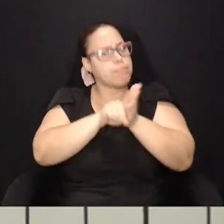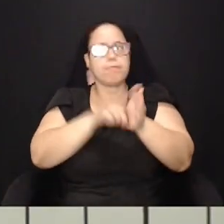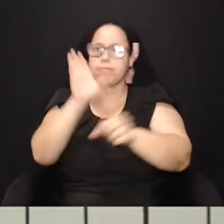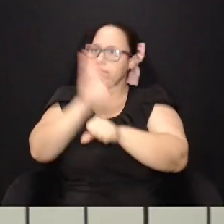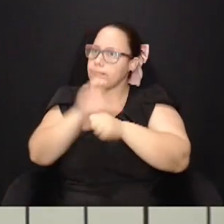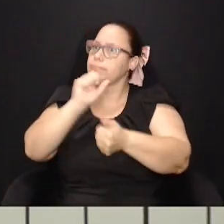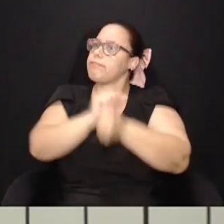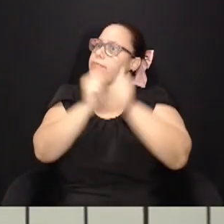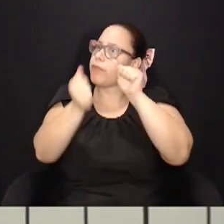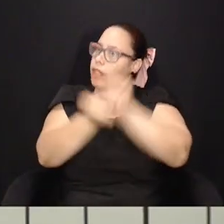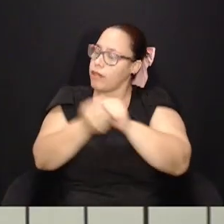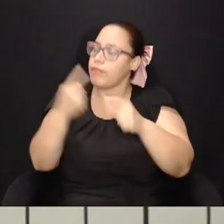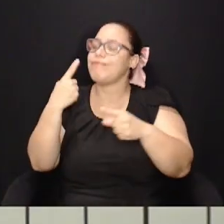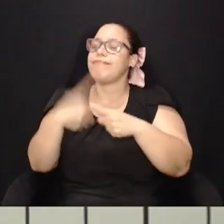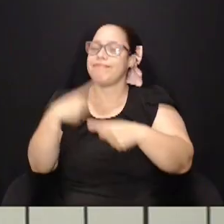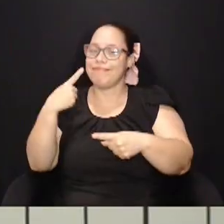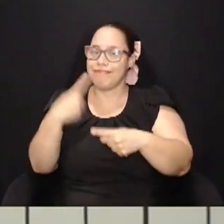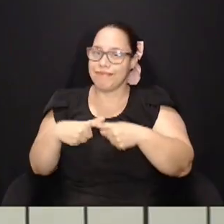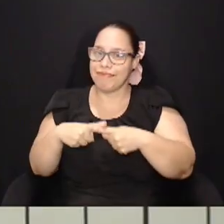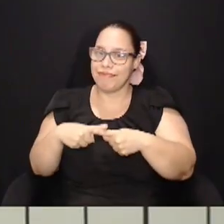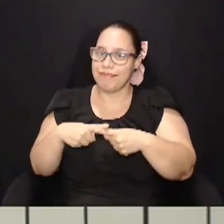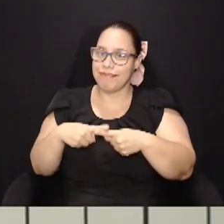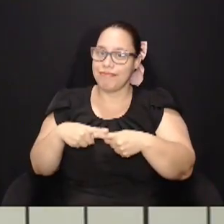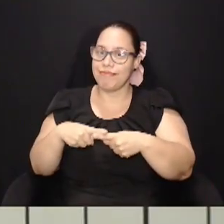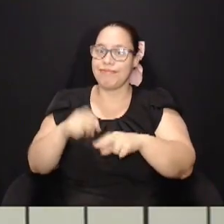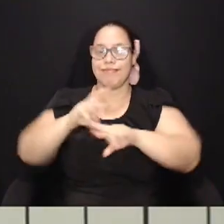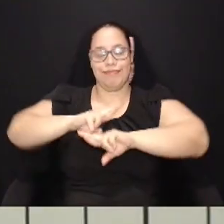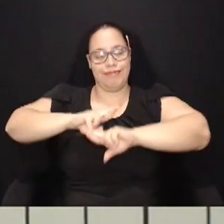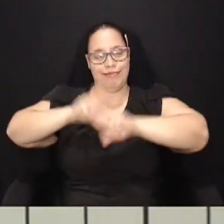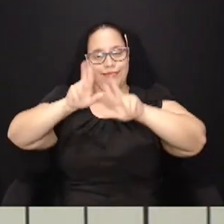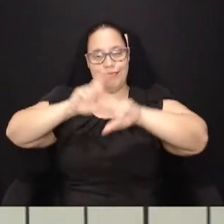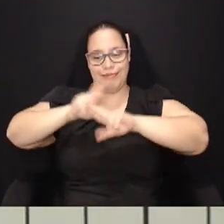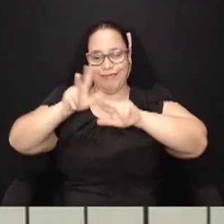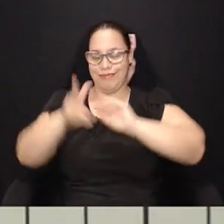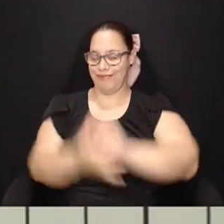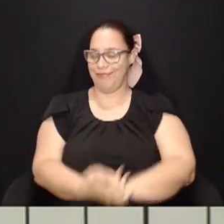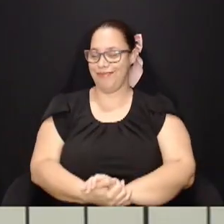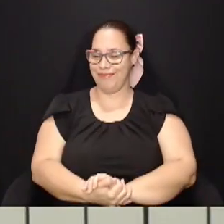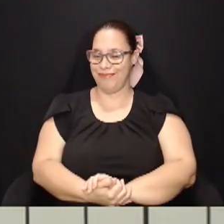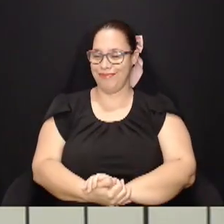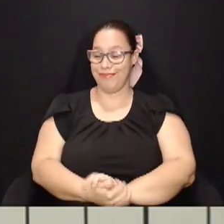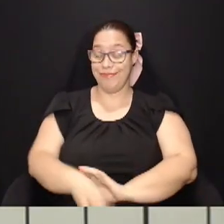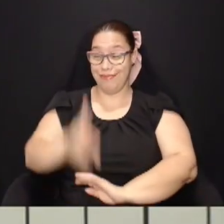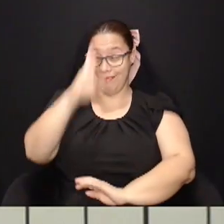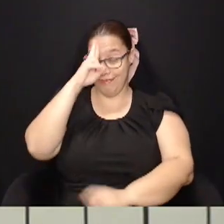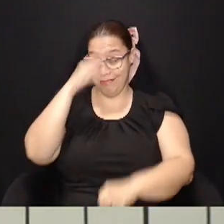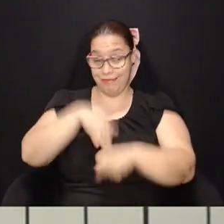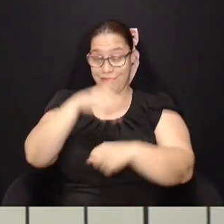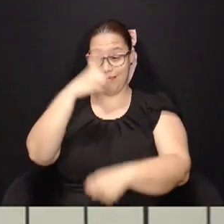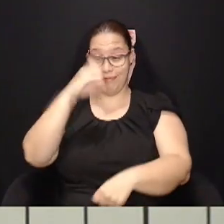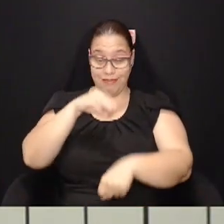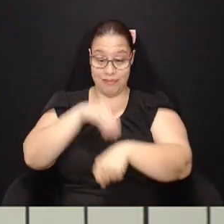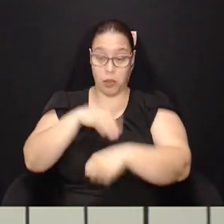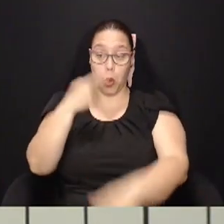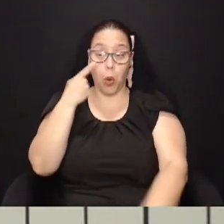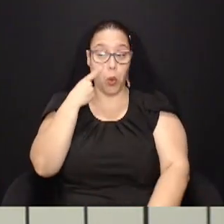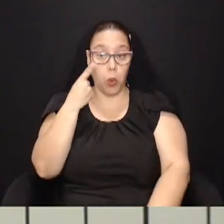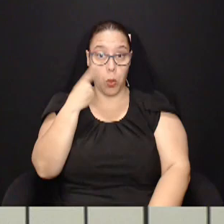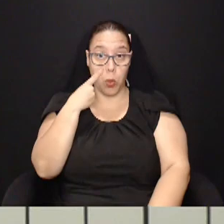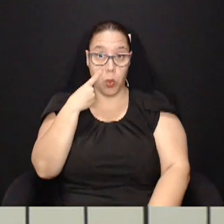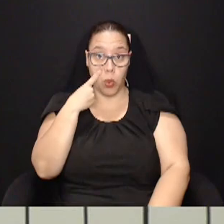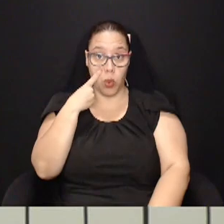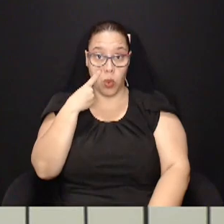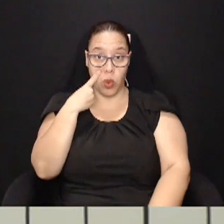essa qualificação faz a diferença. 12:00 mais 10 minutos, olha só, segundo o Atlas